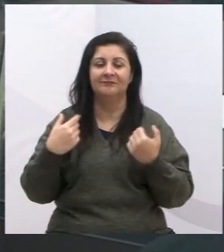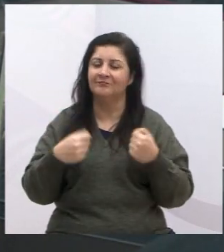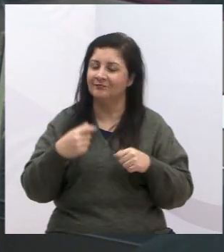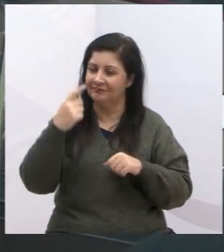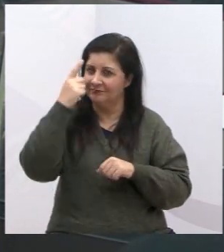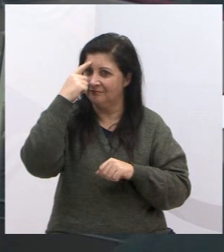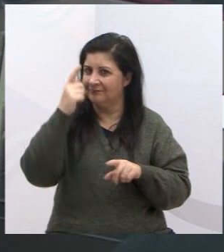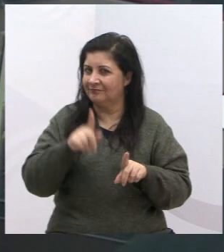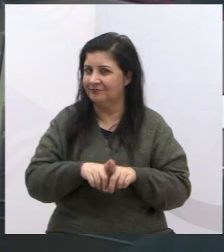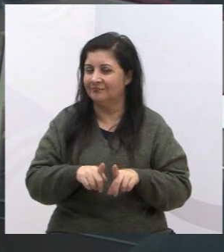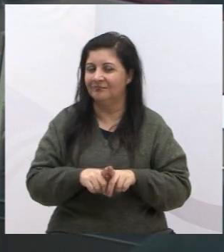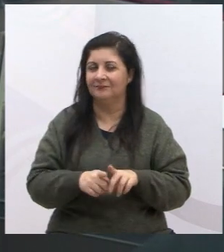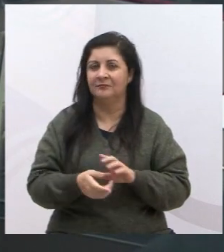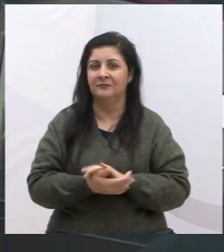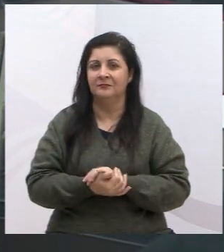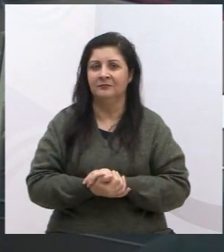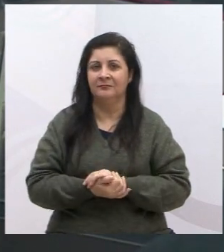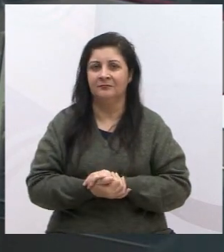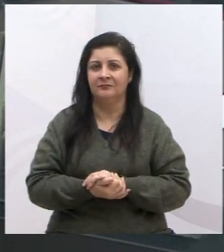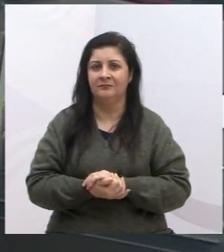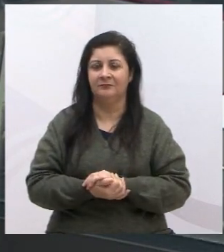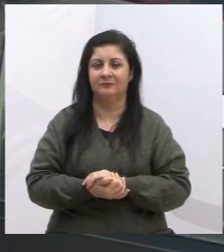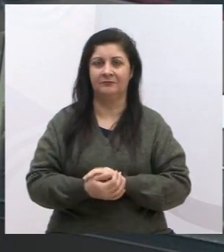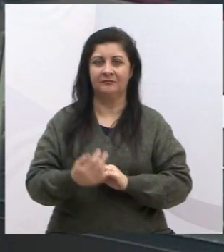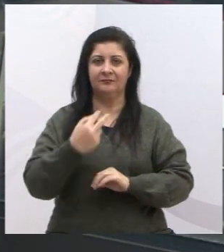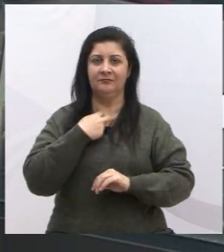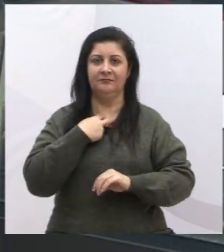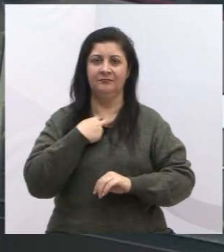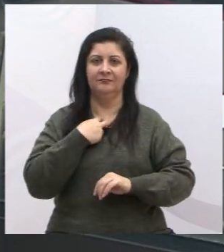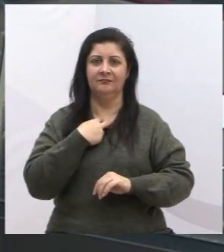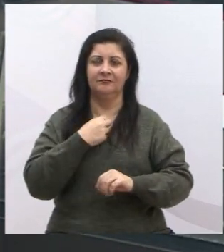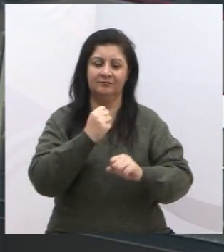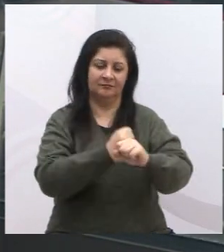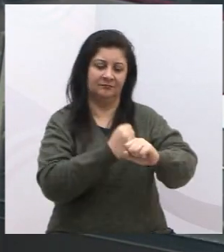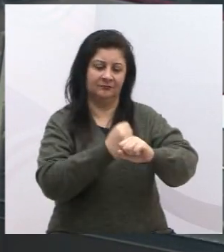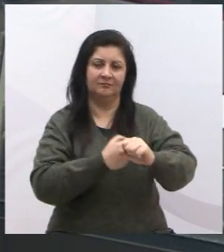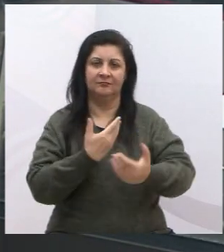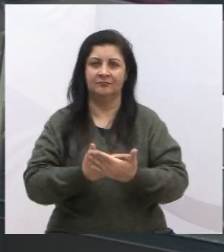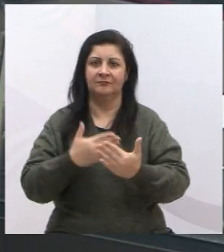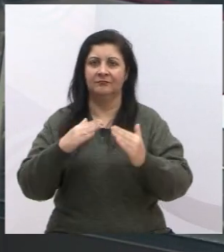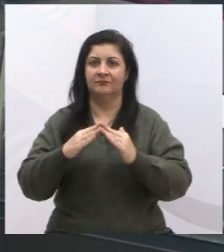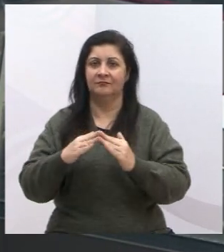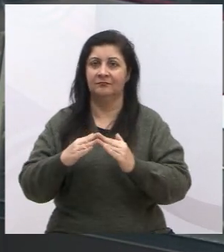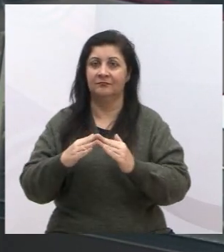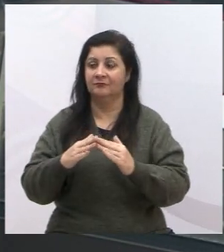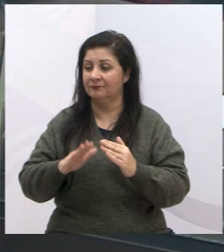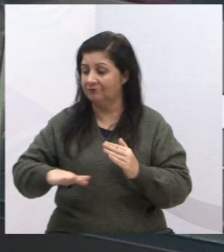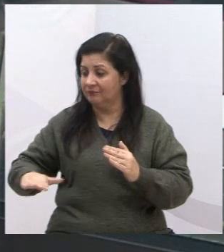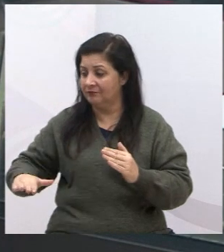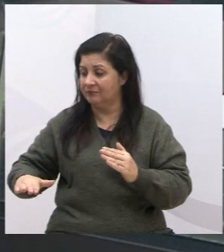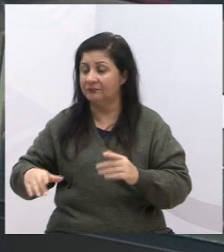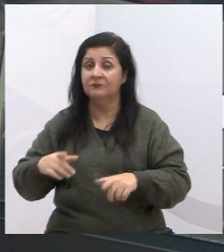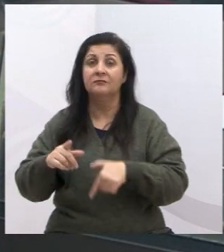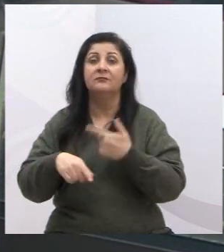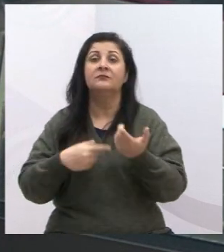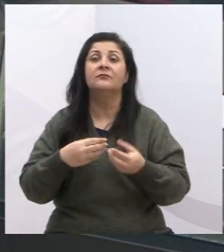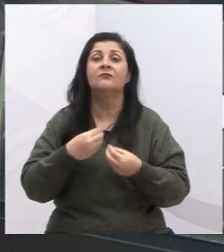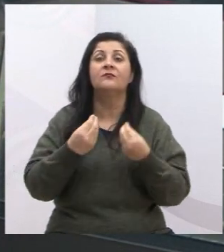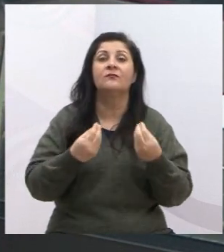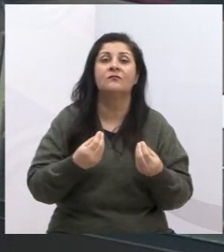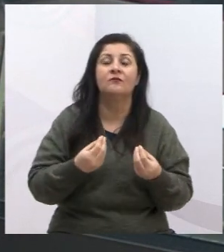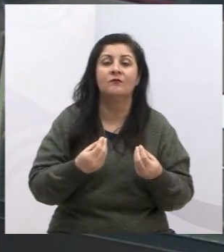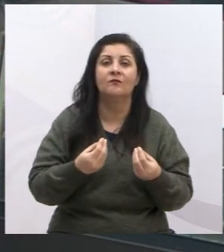também, porque não adianta a gente construir creches e a gente depois não ter condições de empregar essas